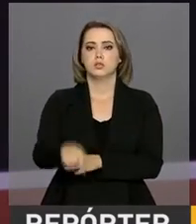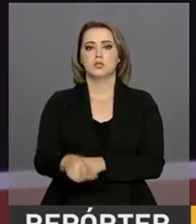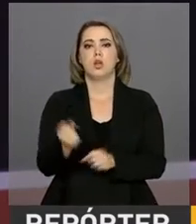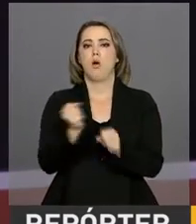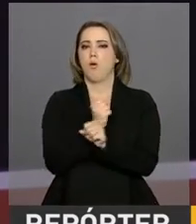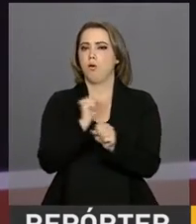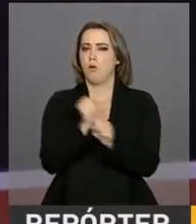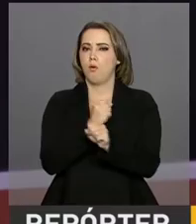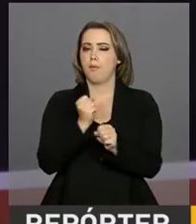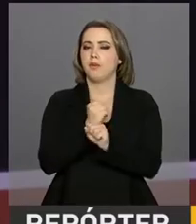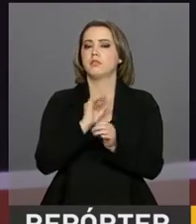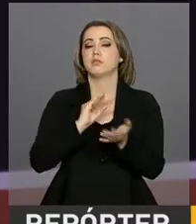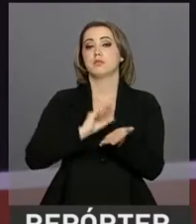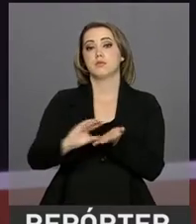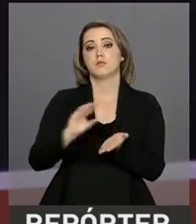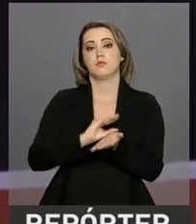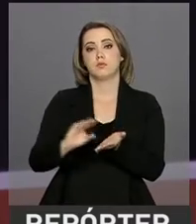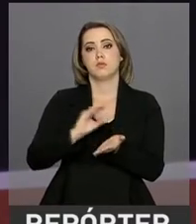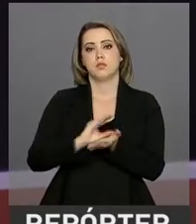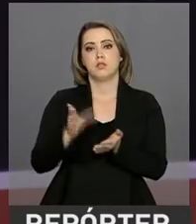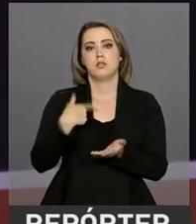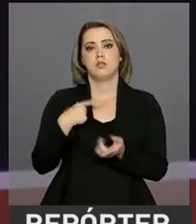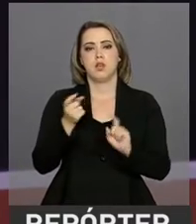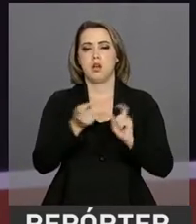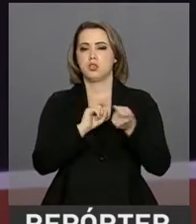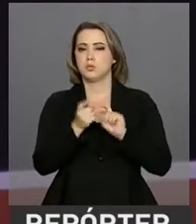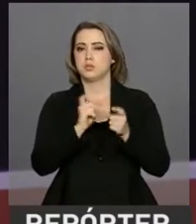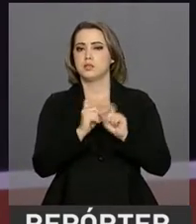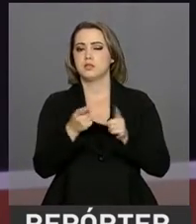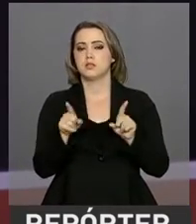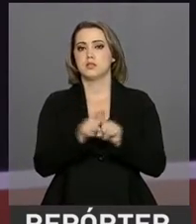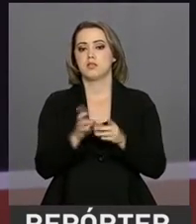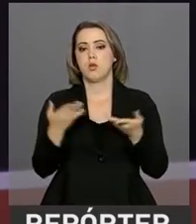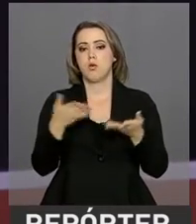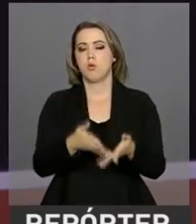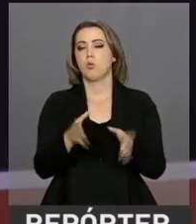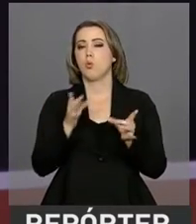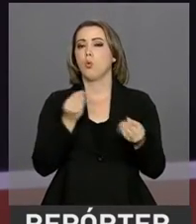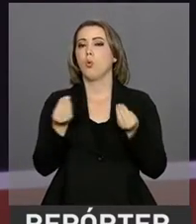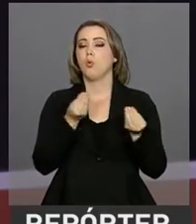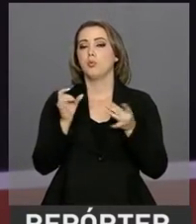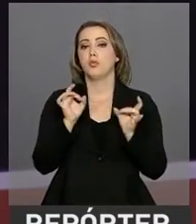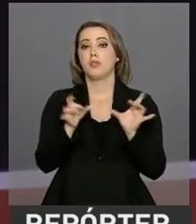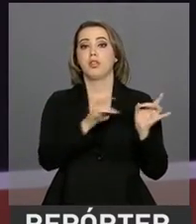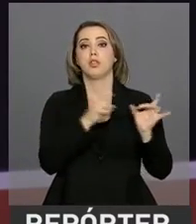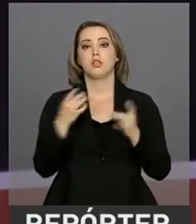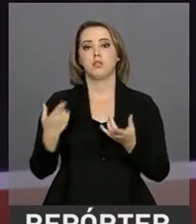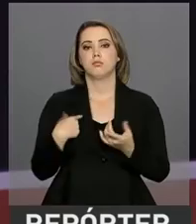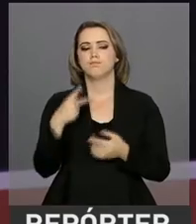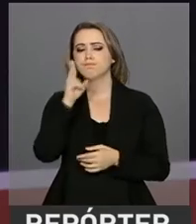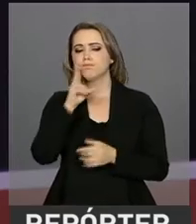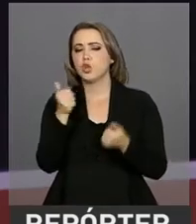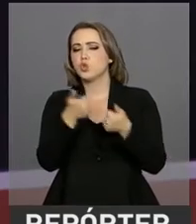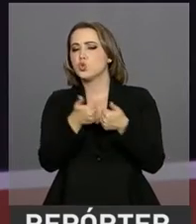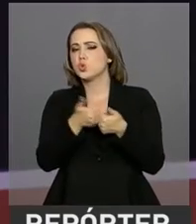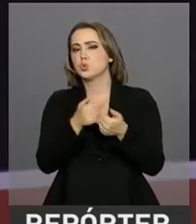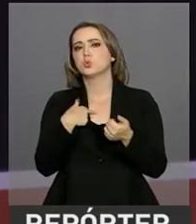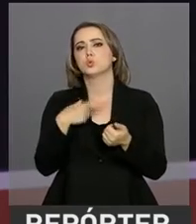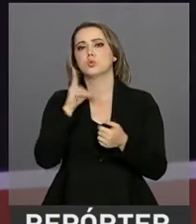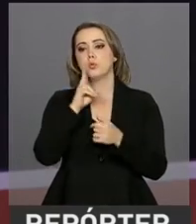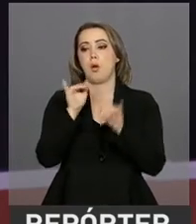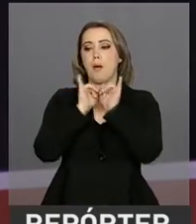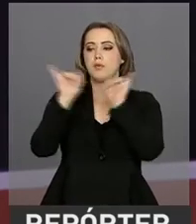investimentos é aspecto administrativa parte de comercialização ou seja realmente acompanhar e da publicidade